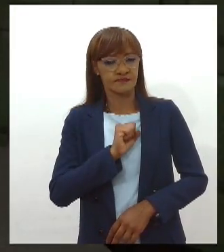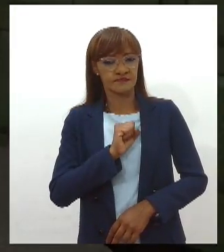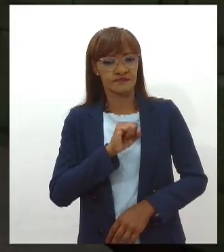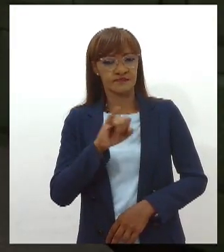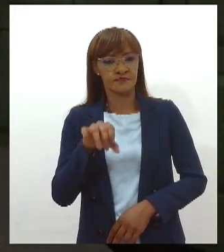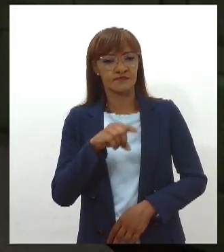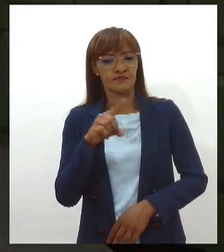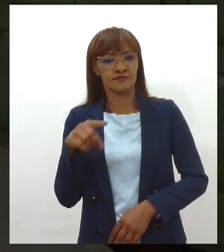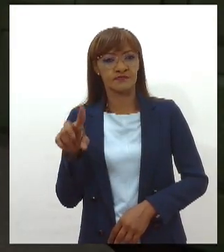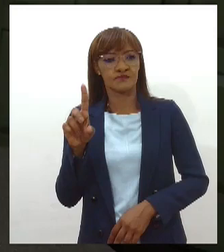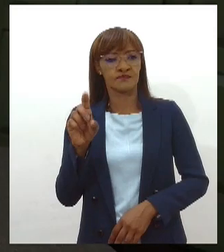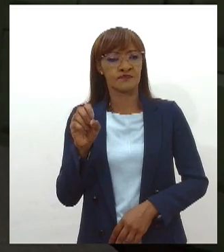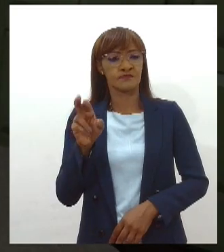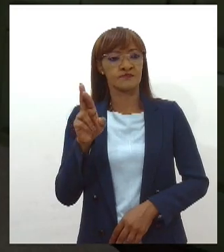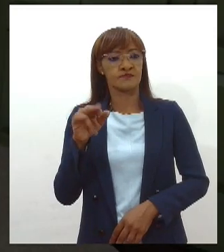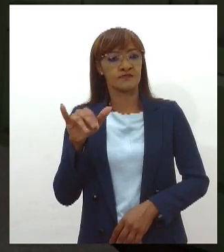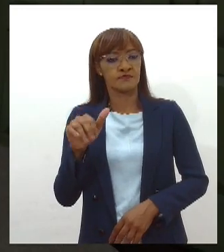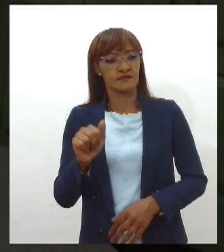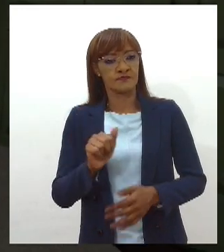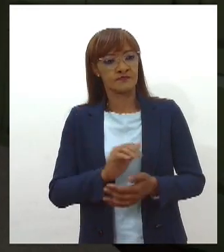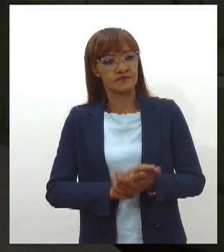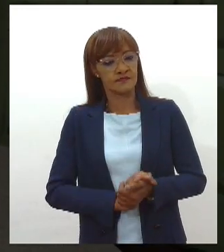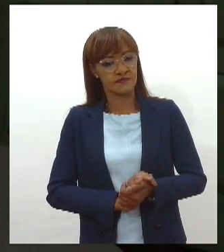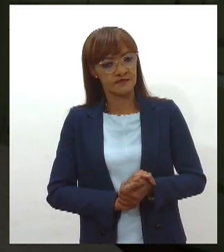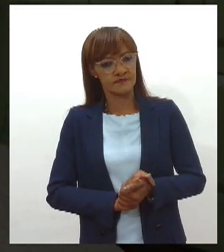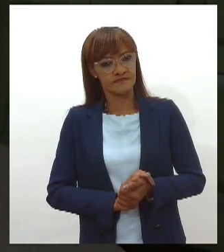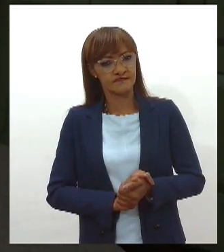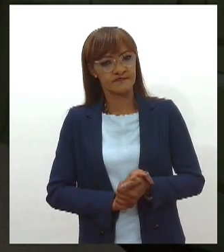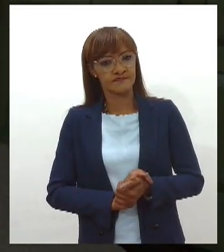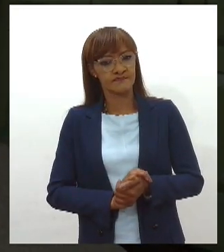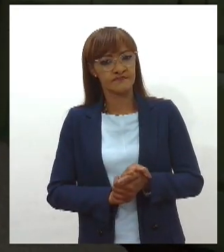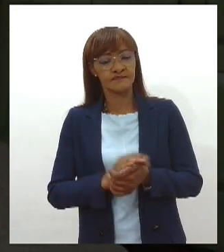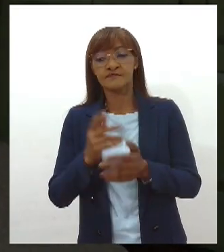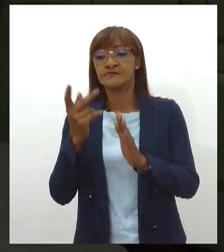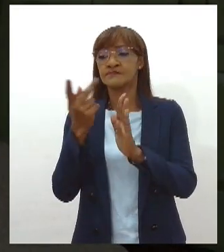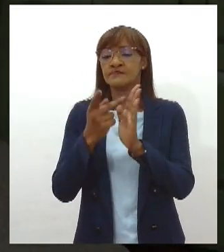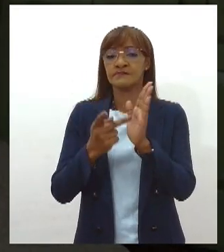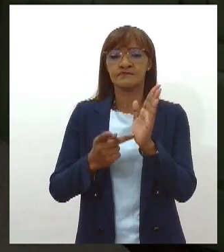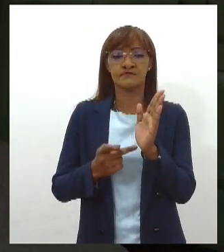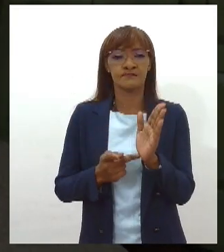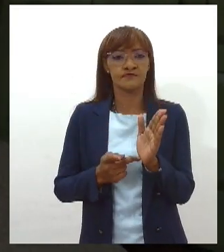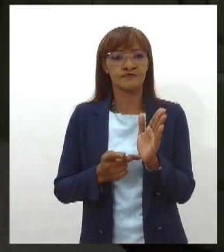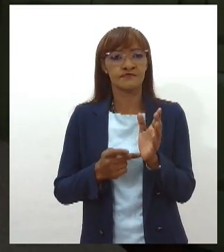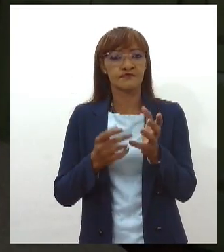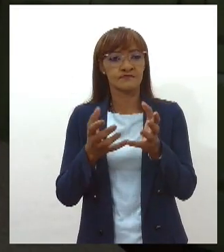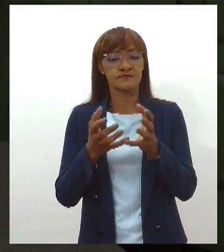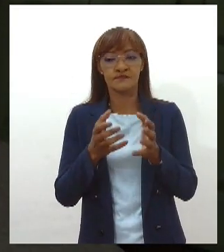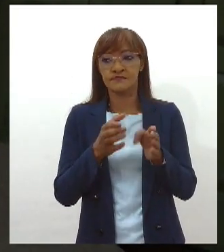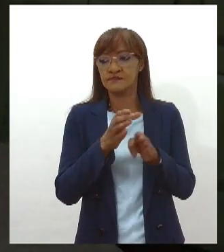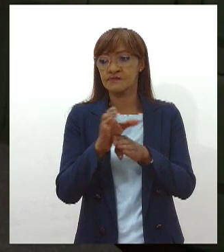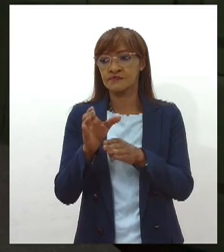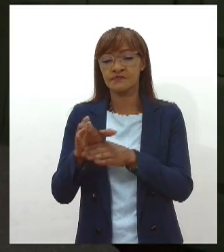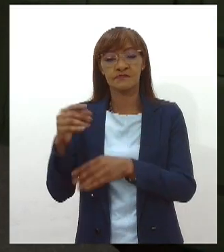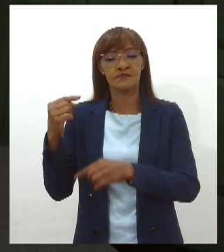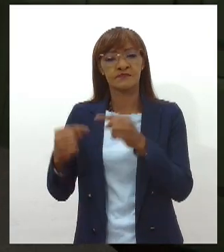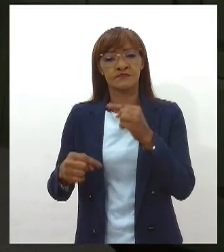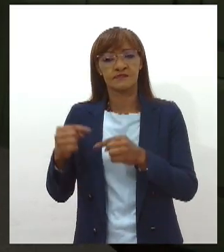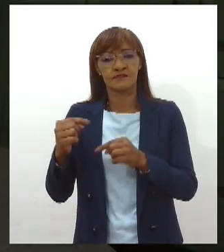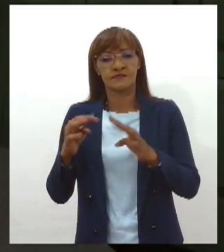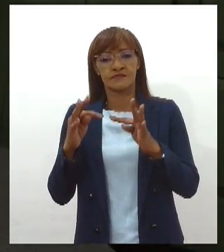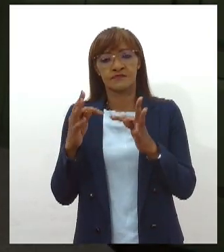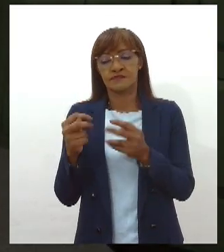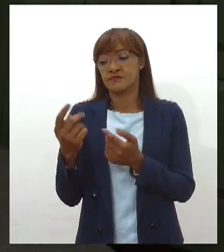Visita a Casa do Povo, ele visa despertar uma consciência política aos jovens sobre